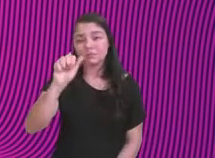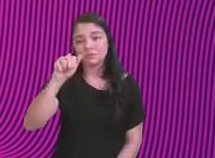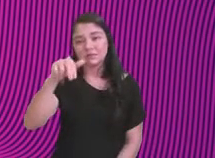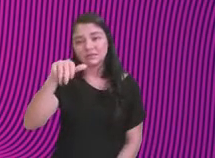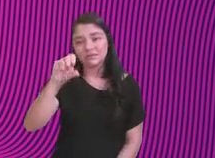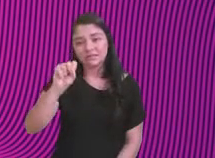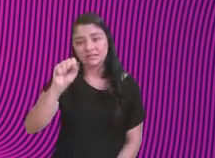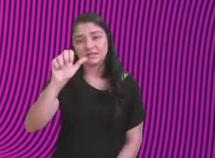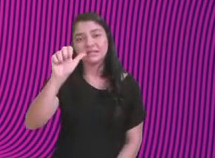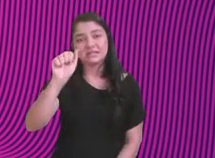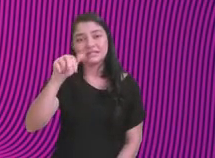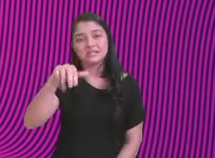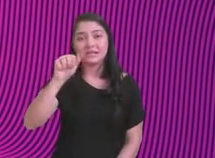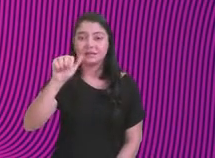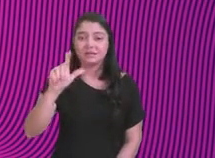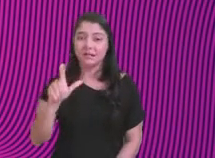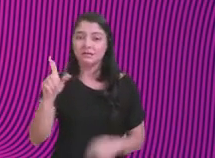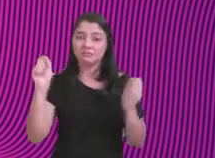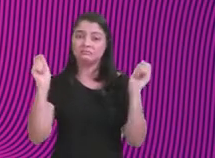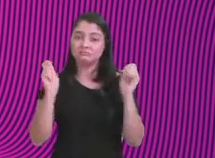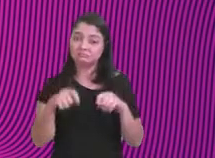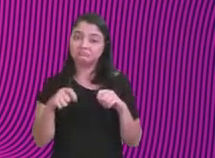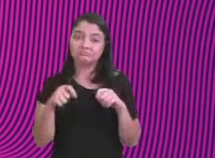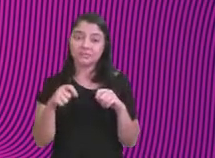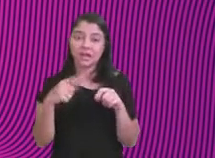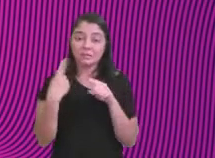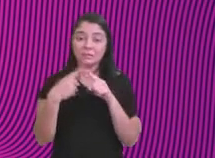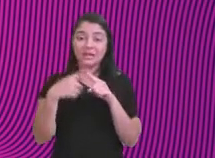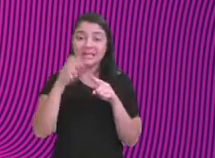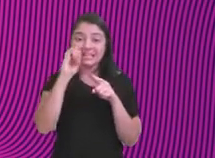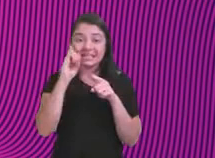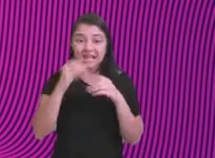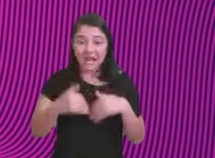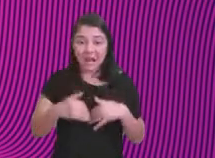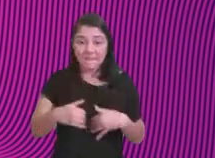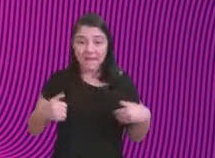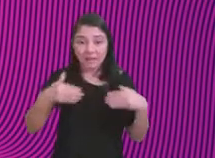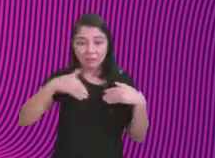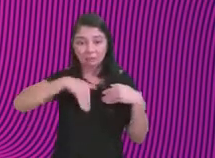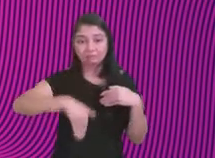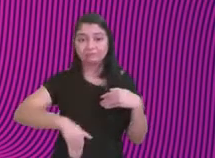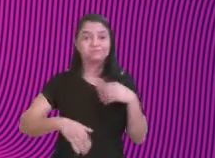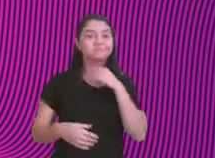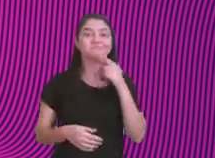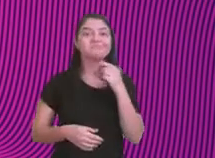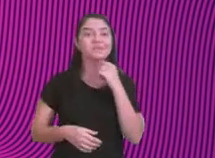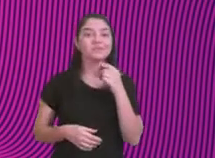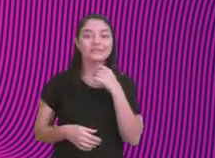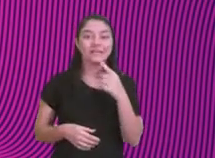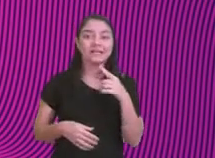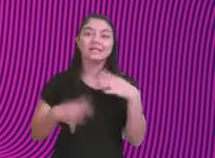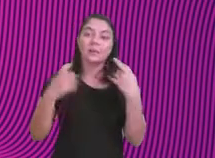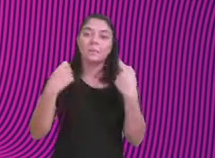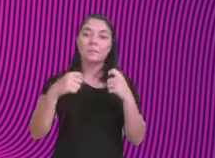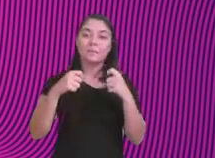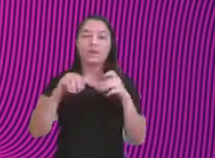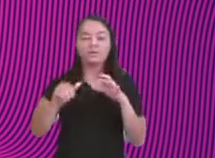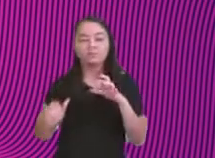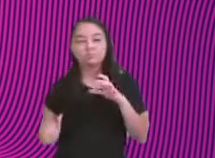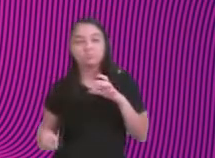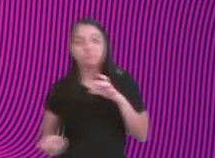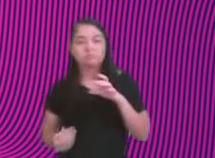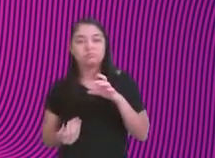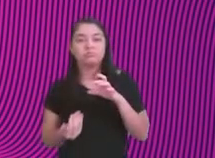nós fazermos uma abordagem totalmente superior, não é? Então, nesses casos, a gente faz a dissecção, mas